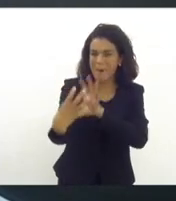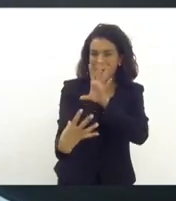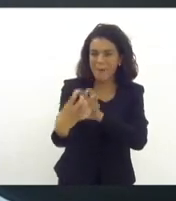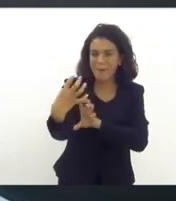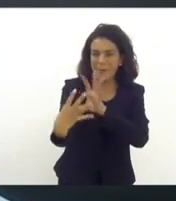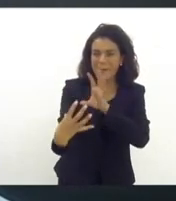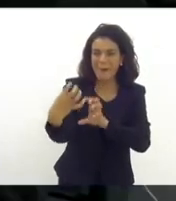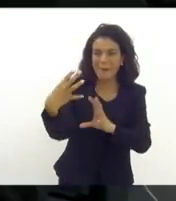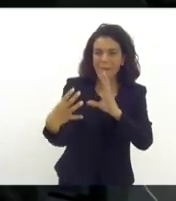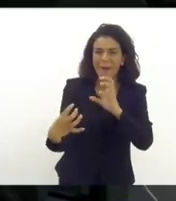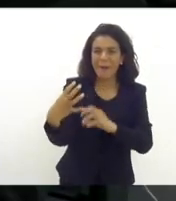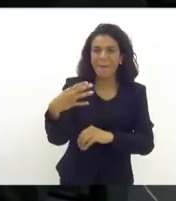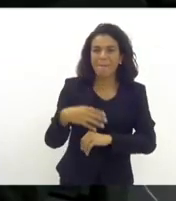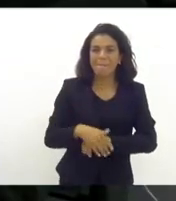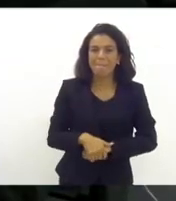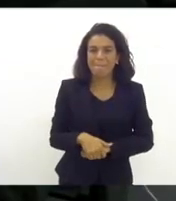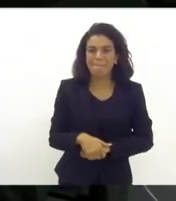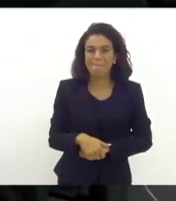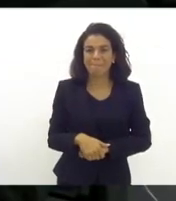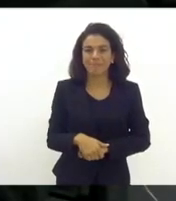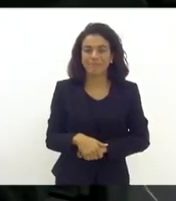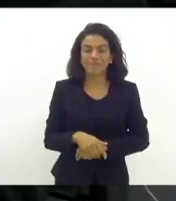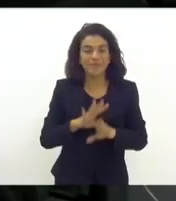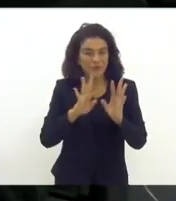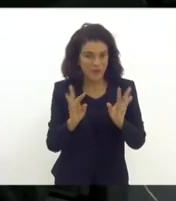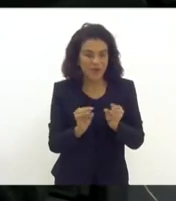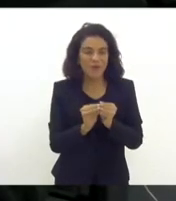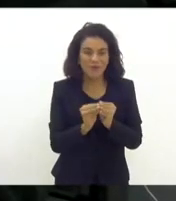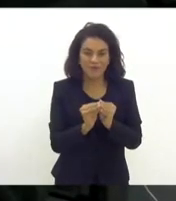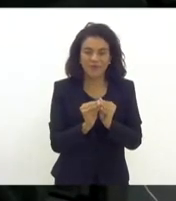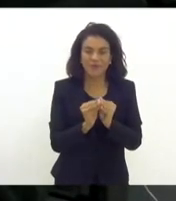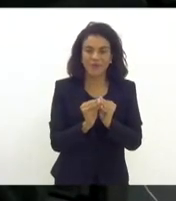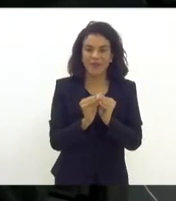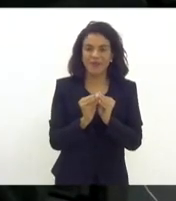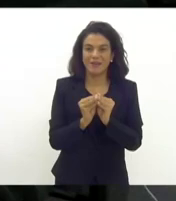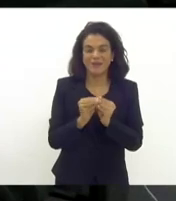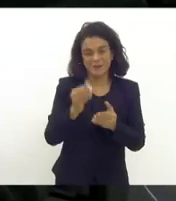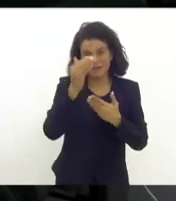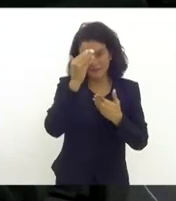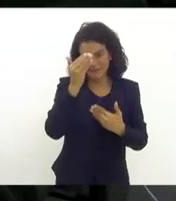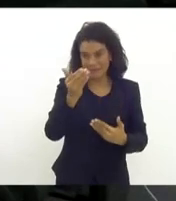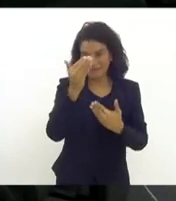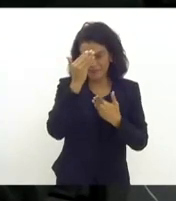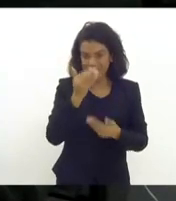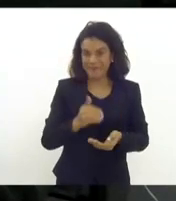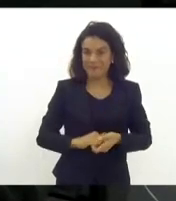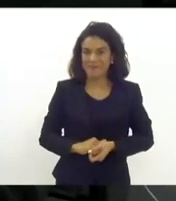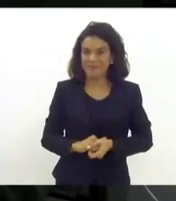pelo amor de Deus eu já conclui eu que ele tinha para dizer era isso obrigada